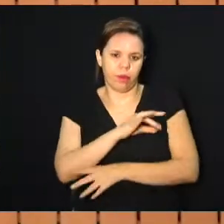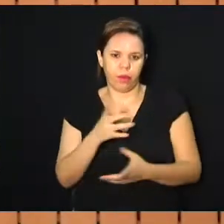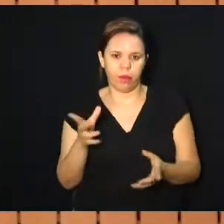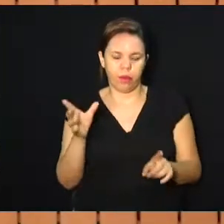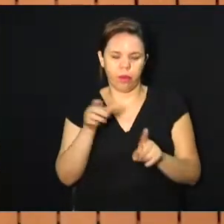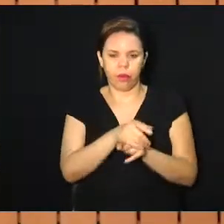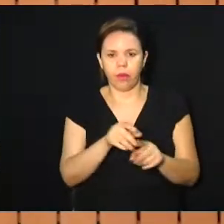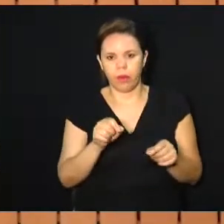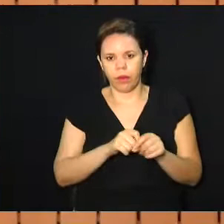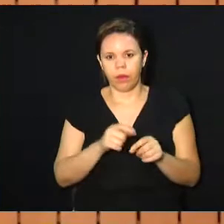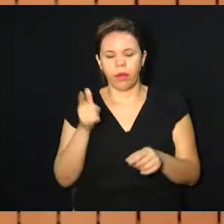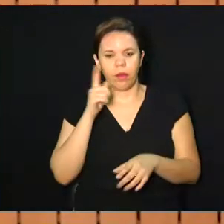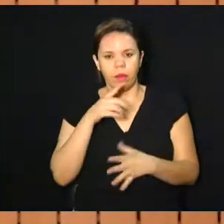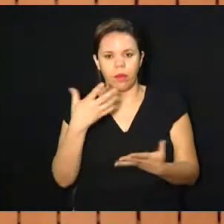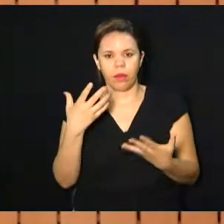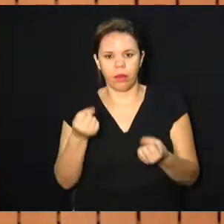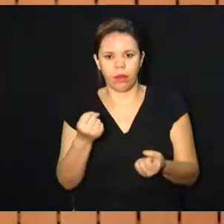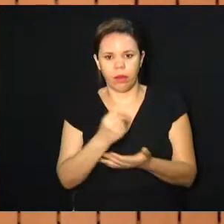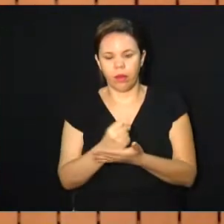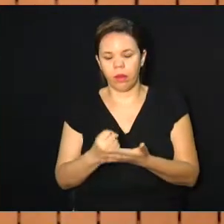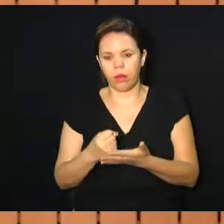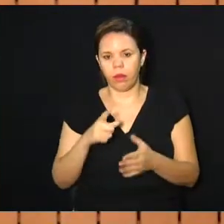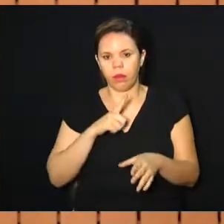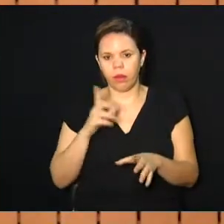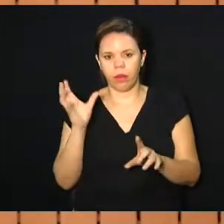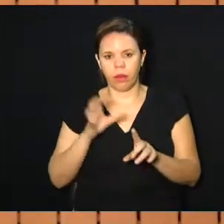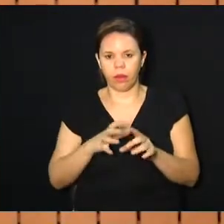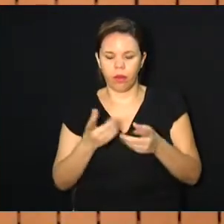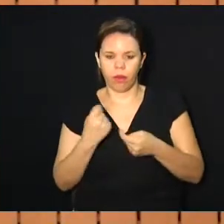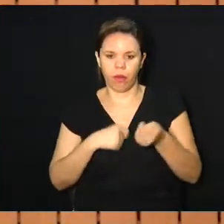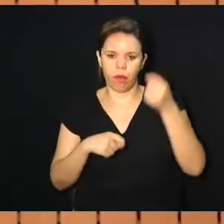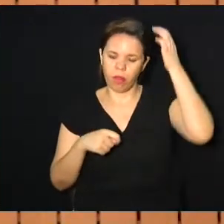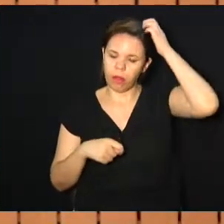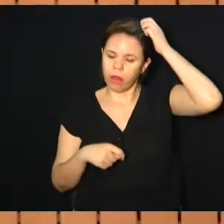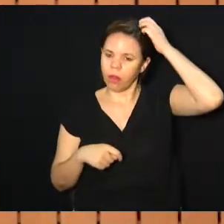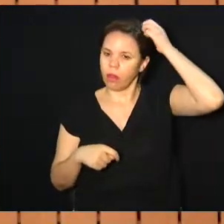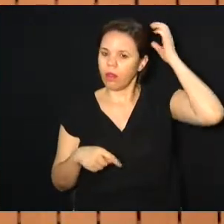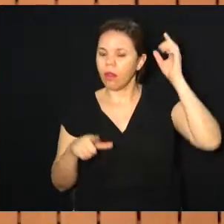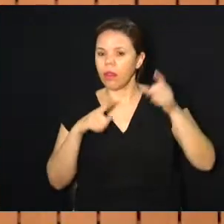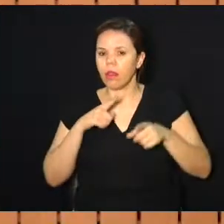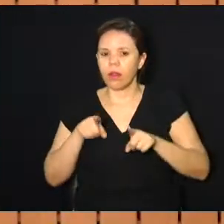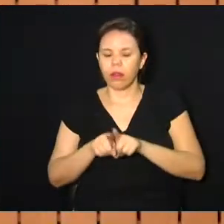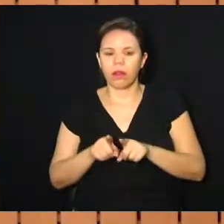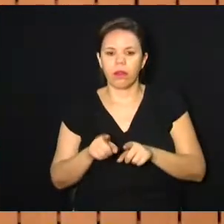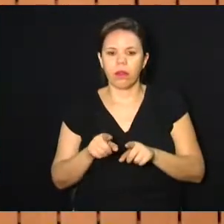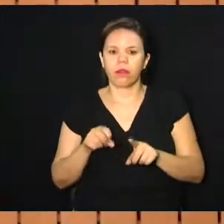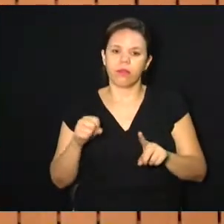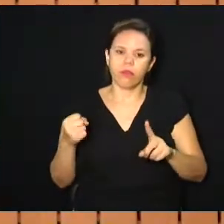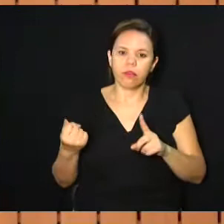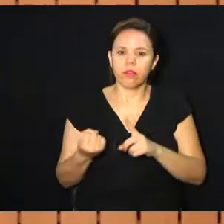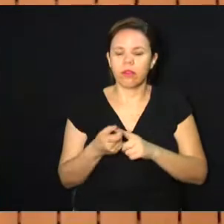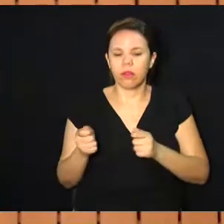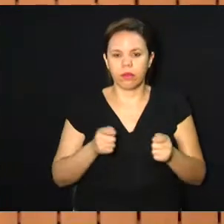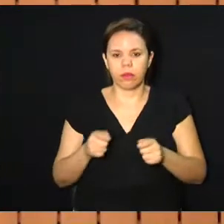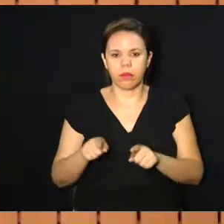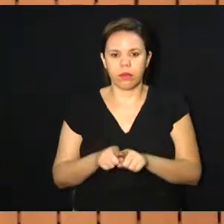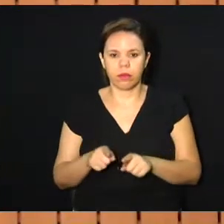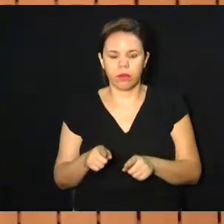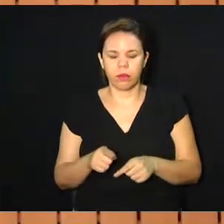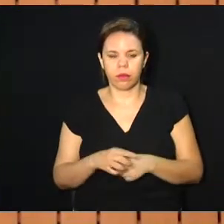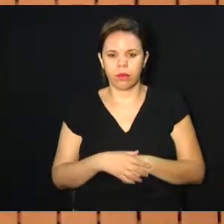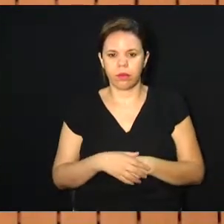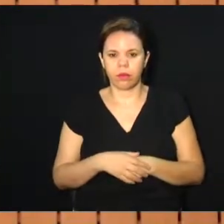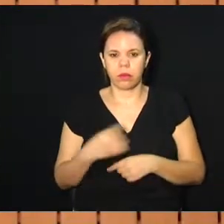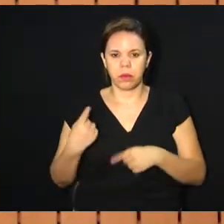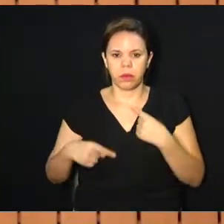monopólios conseguem as concessões e tem uma influência econômica, acaba tendo um poder político e social muito grande. Então, me parece que o debate